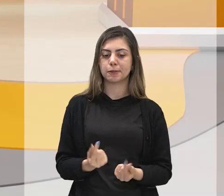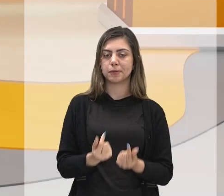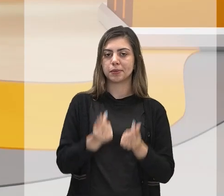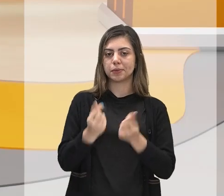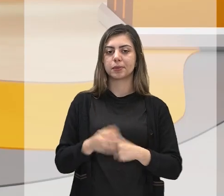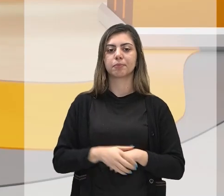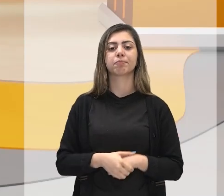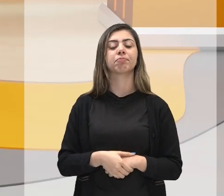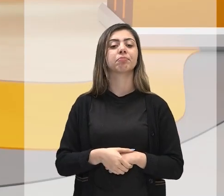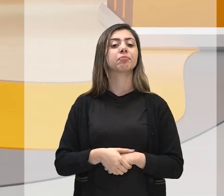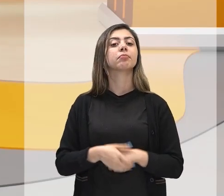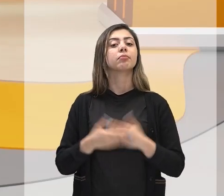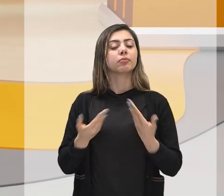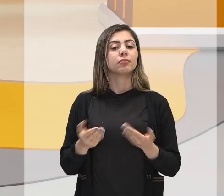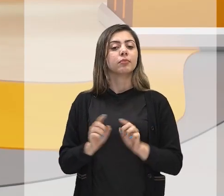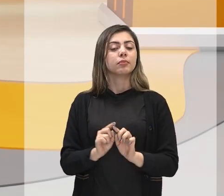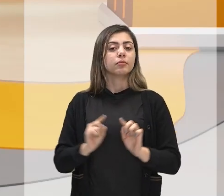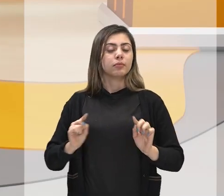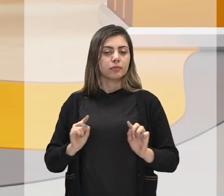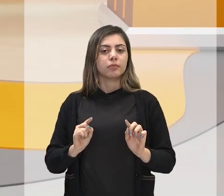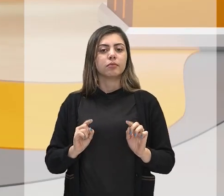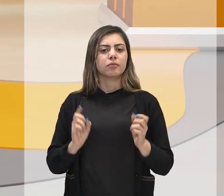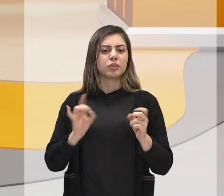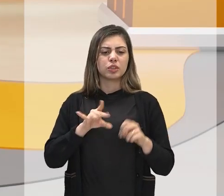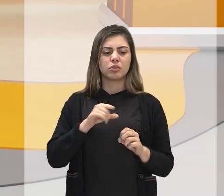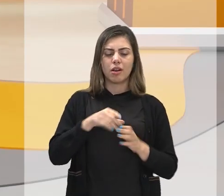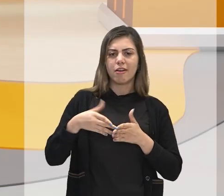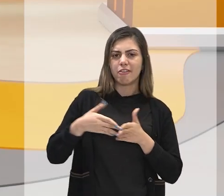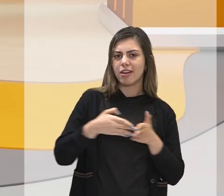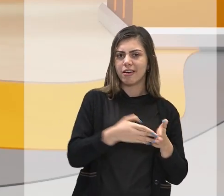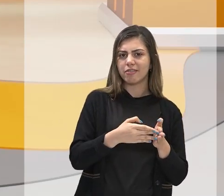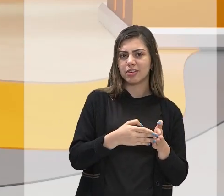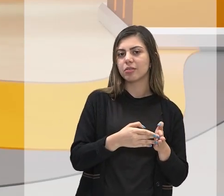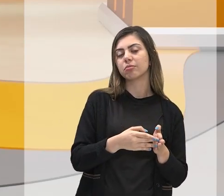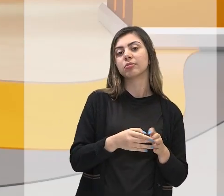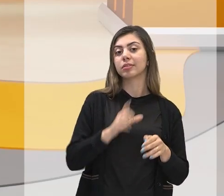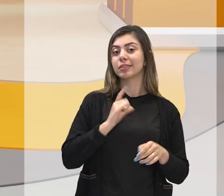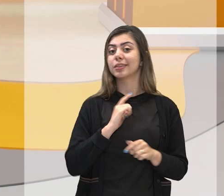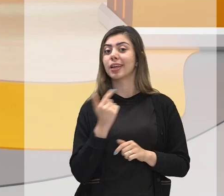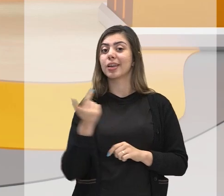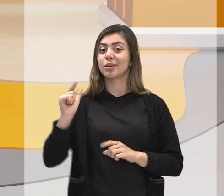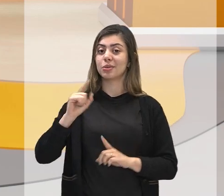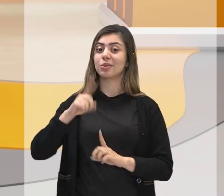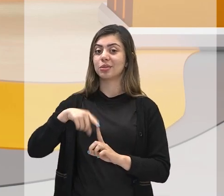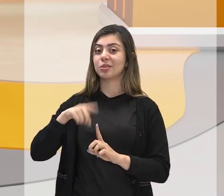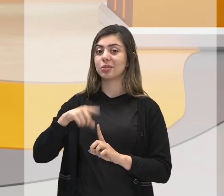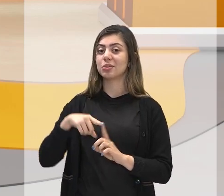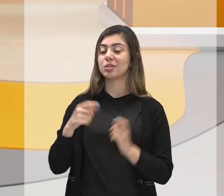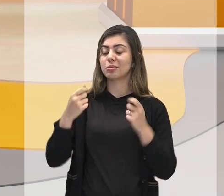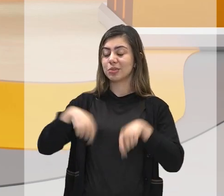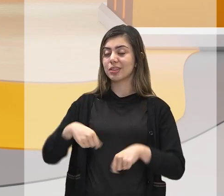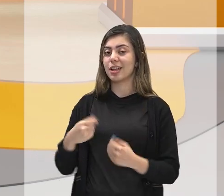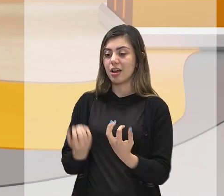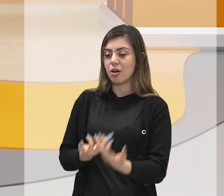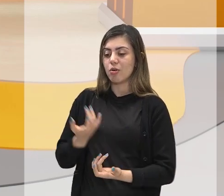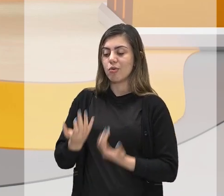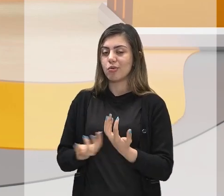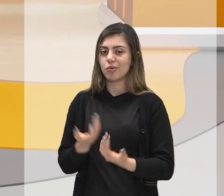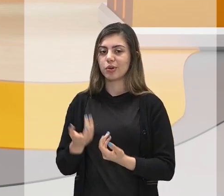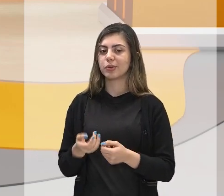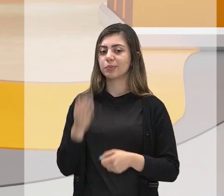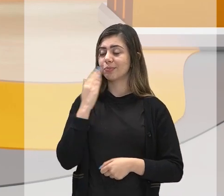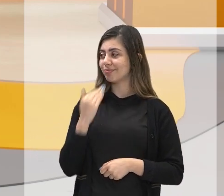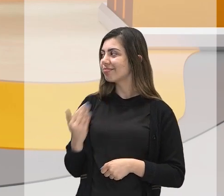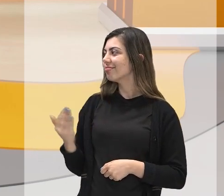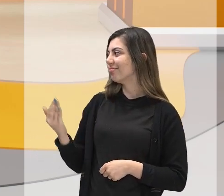Mas, para além dos navios a vapor que faziam essa locomoção pela água, temos também,